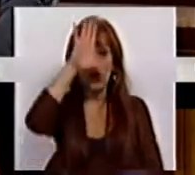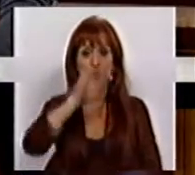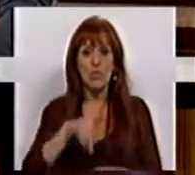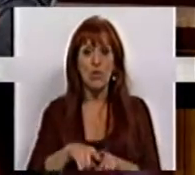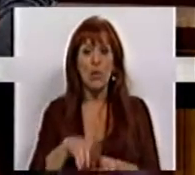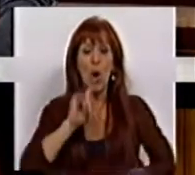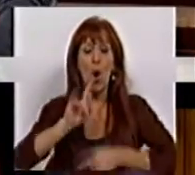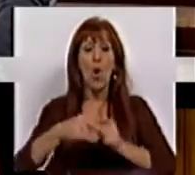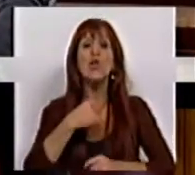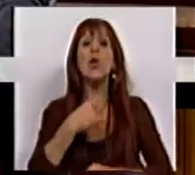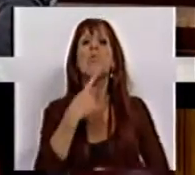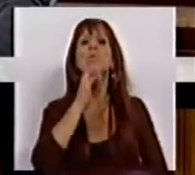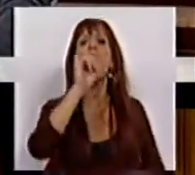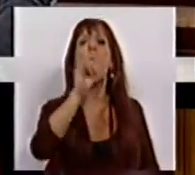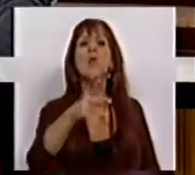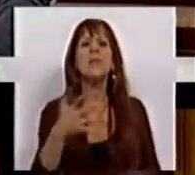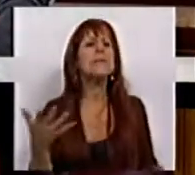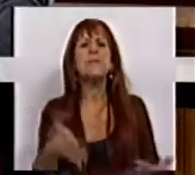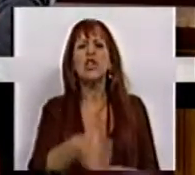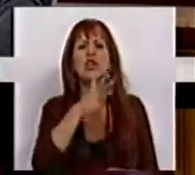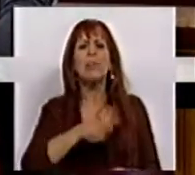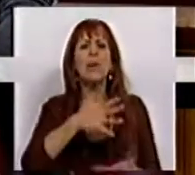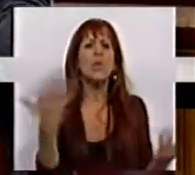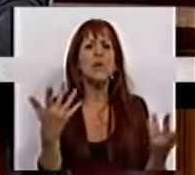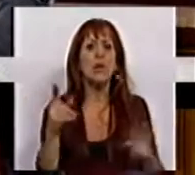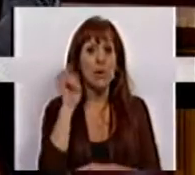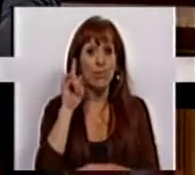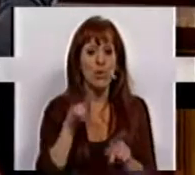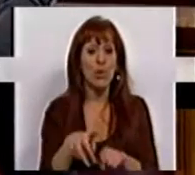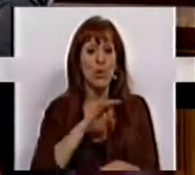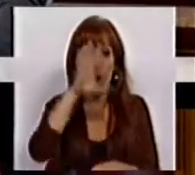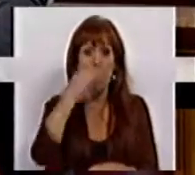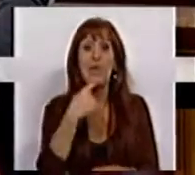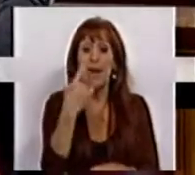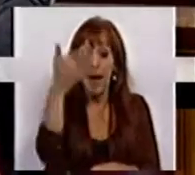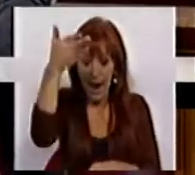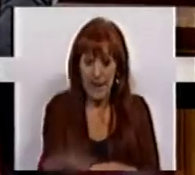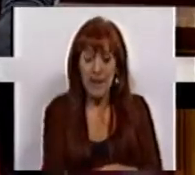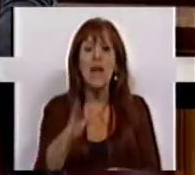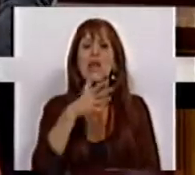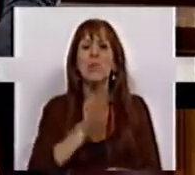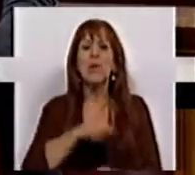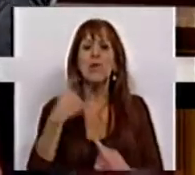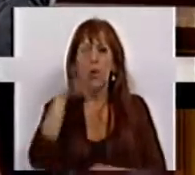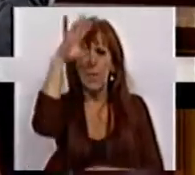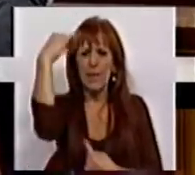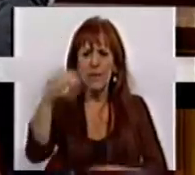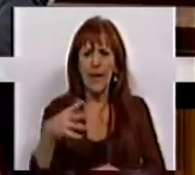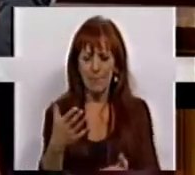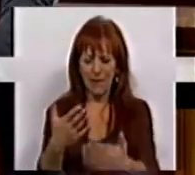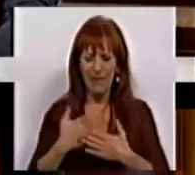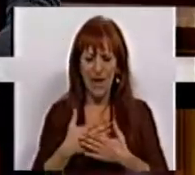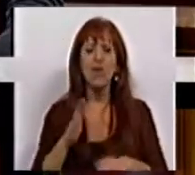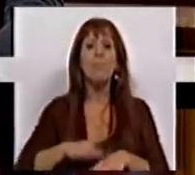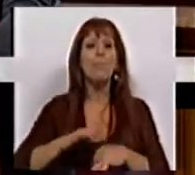Ministro, aquilo que lhe pergunto é que explicações, e é importante que o Sr. Ministro aqui dê, que explicações tem o Governo para nos